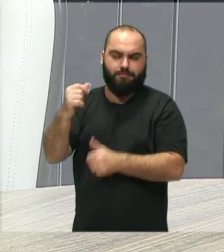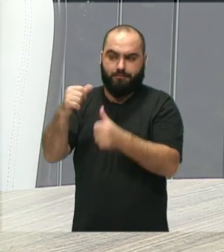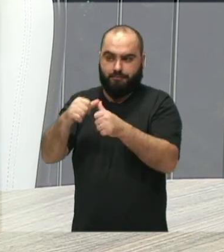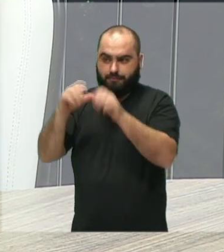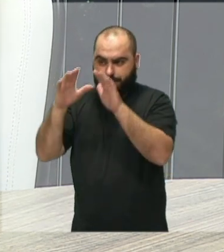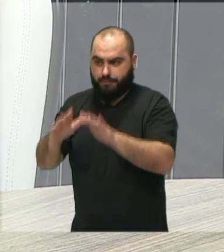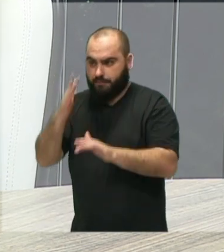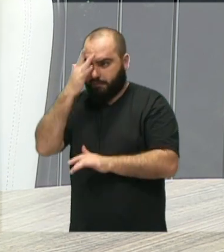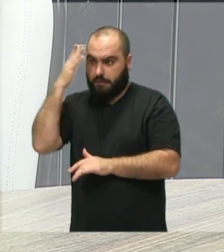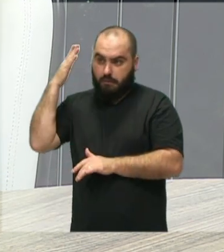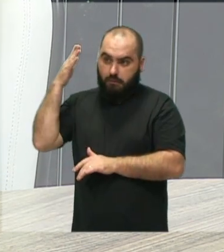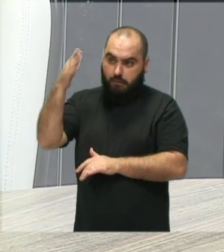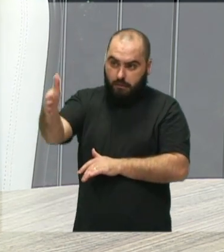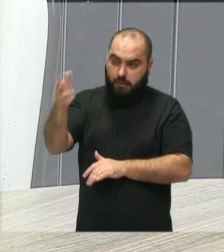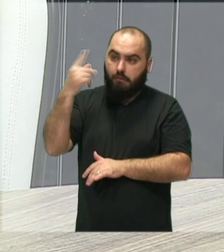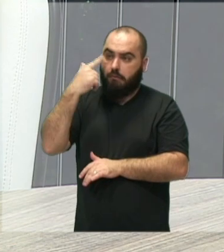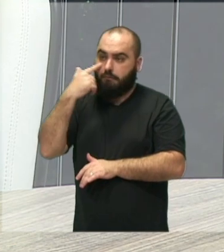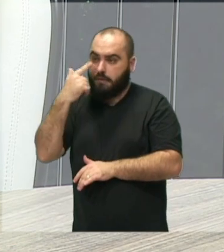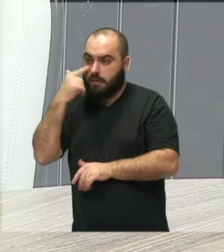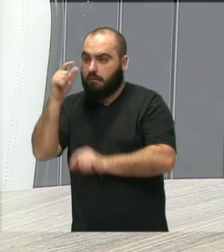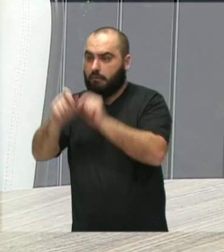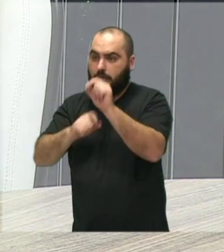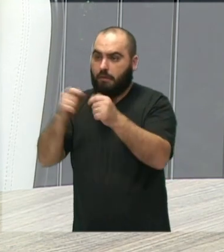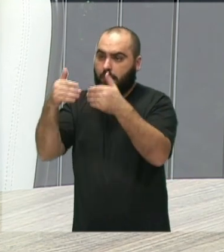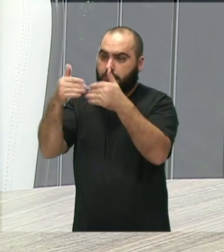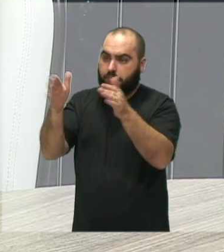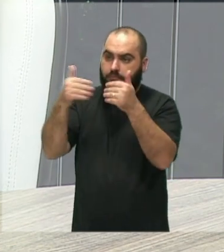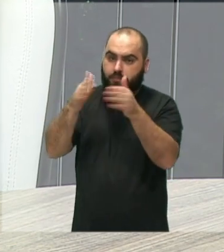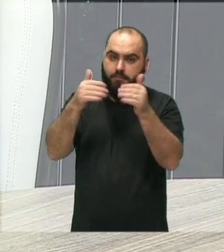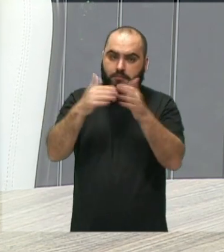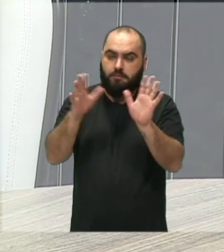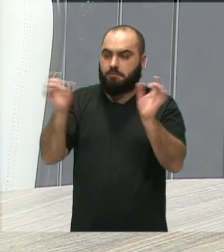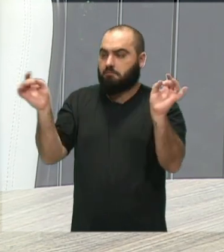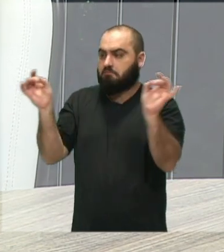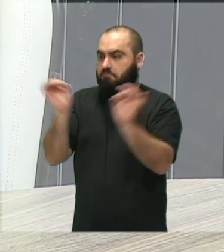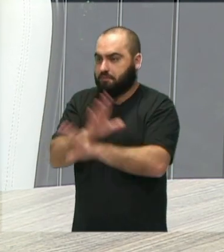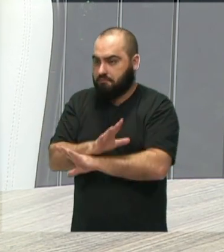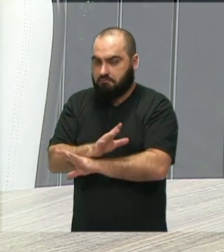O visitante ia lá, olhava o que estava exposto e ficava por isso,